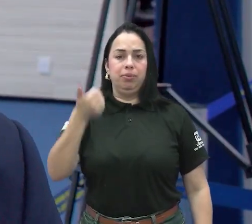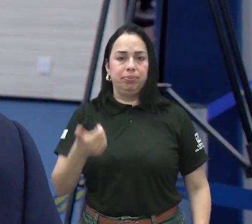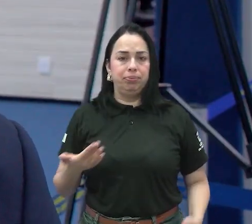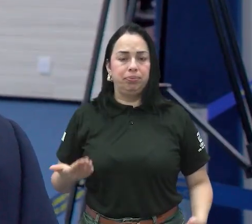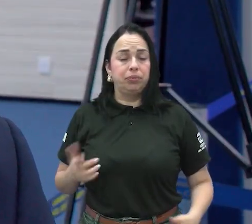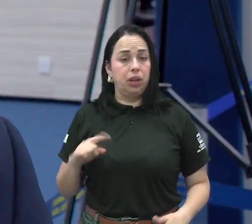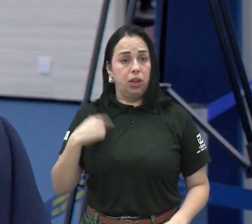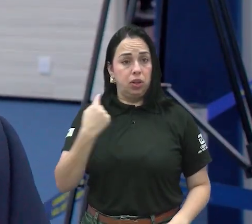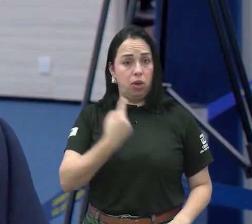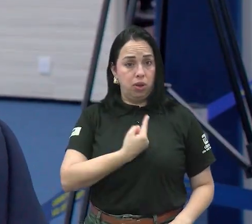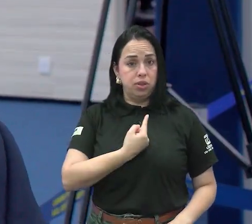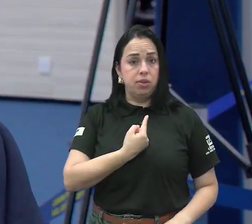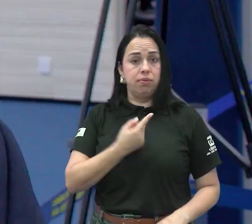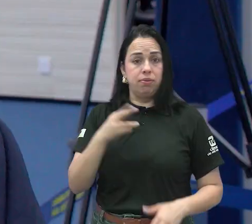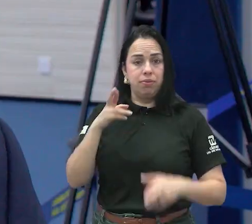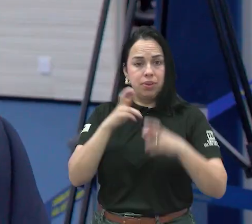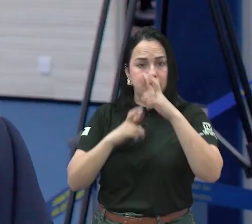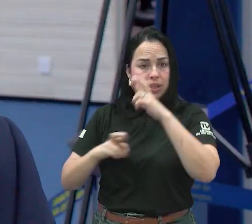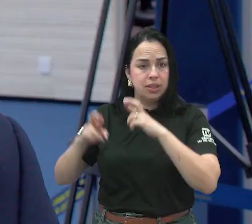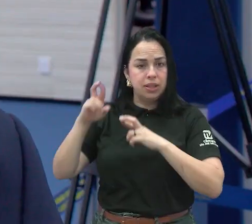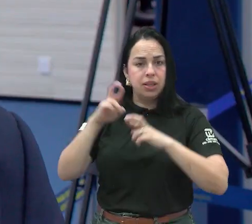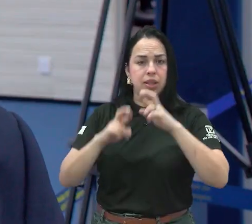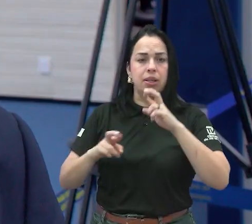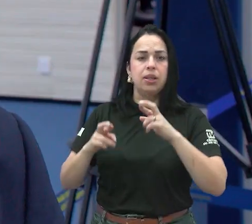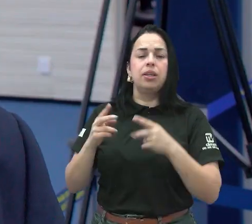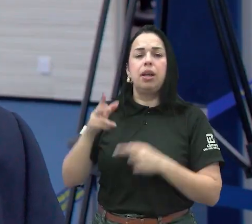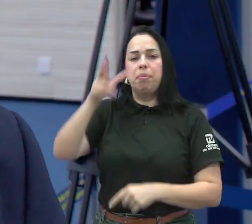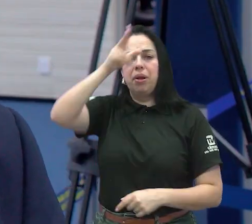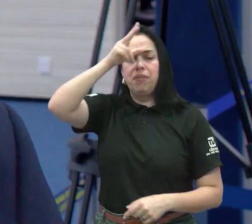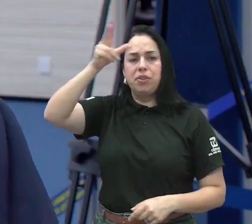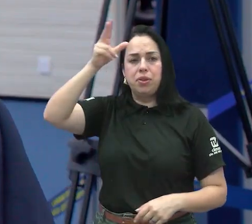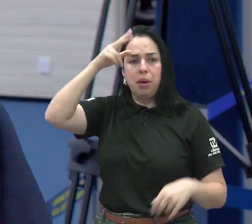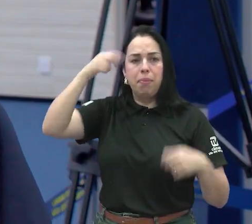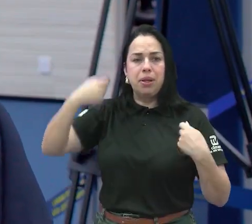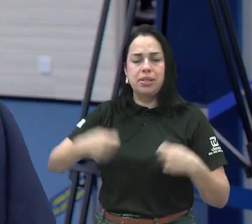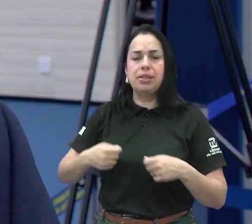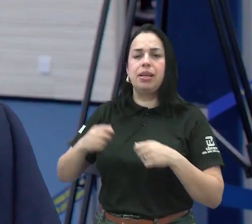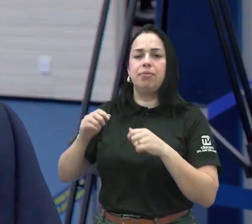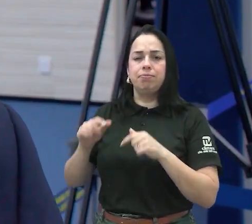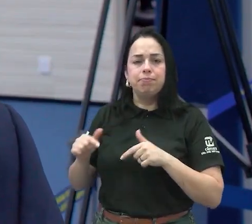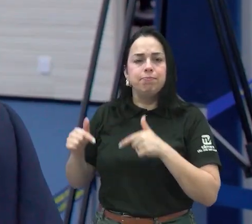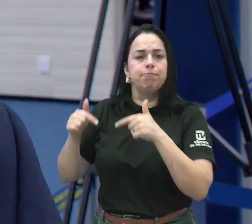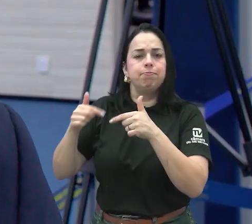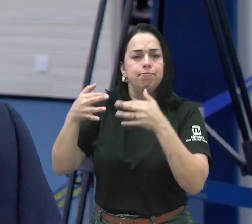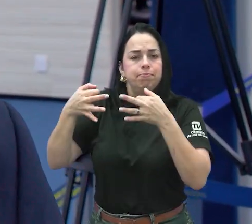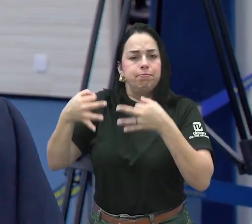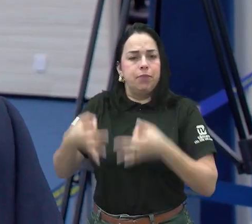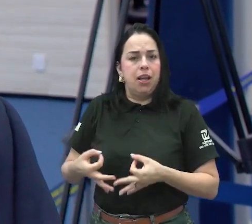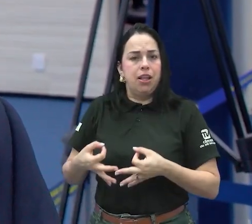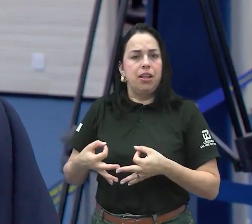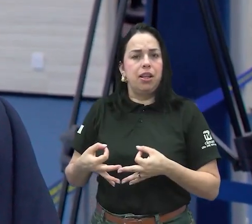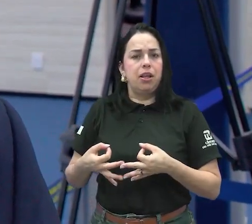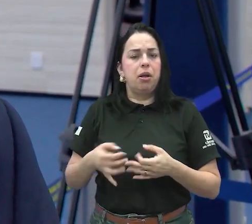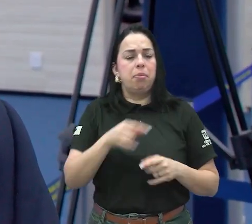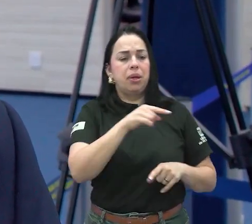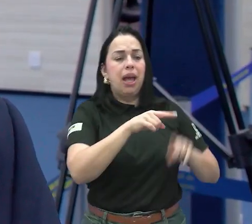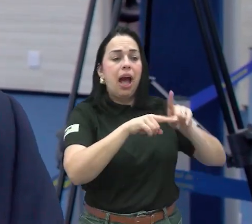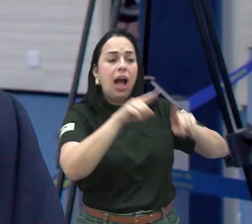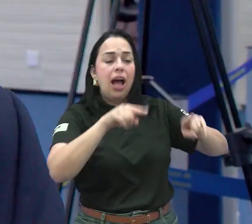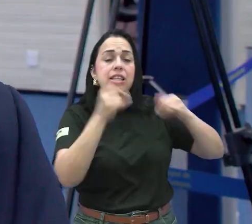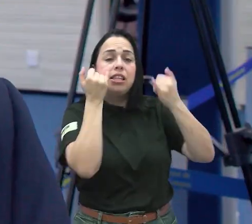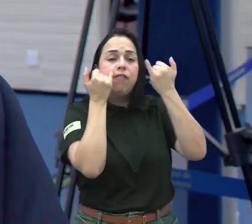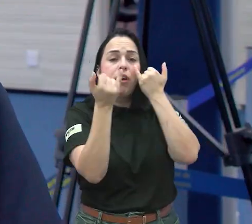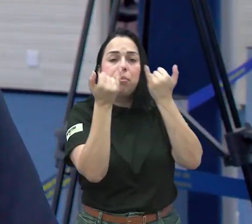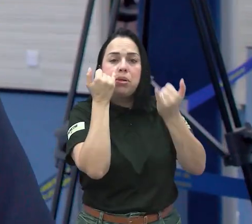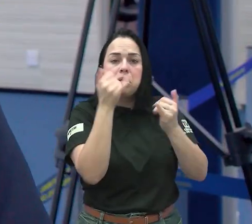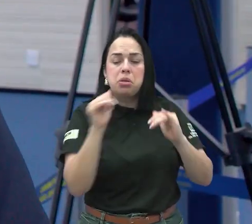para que as políticas públicas sejam devidamente executadas com a qualidade esperada para que os índices